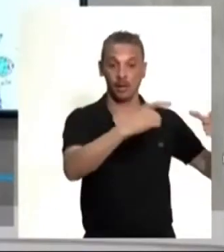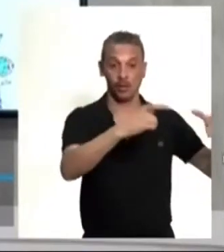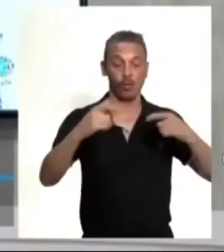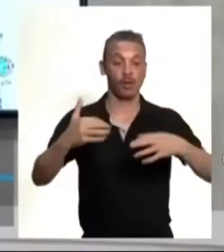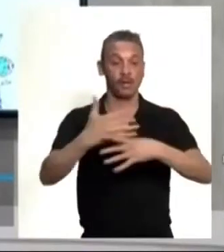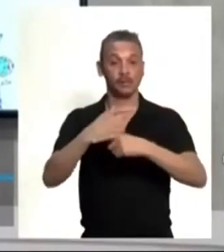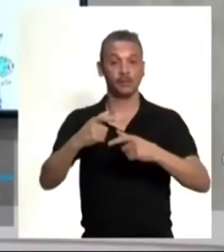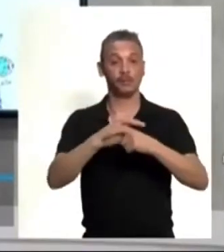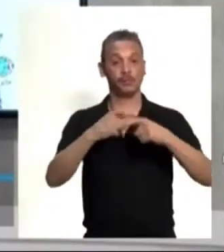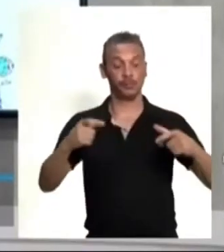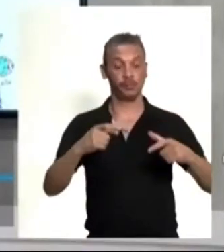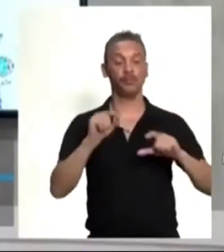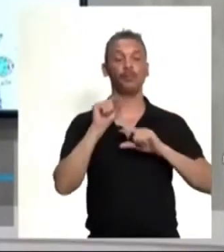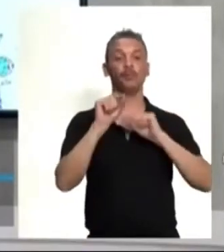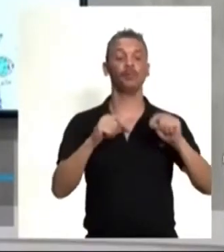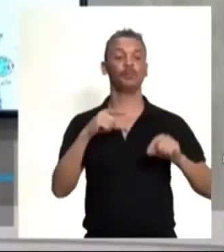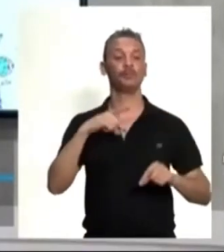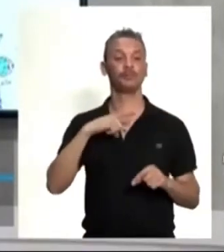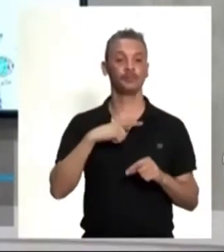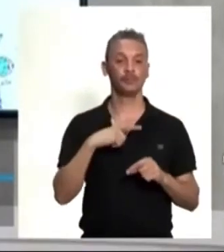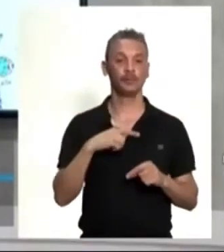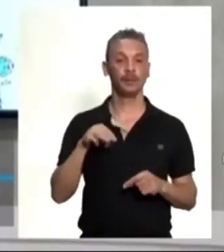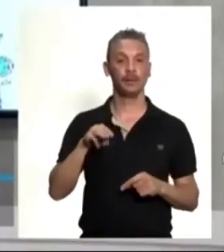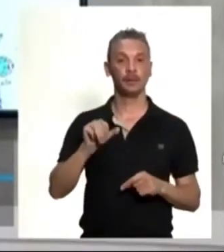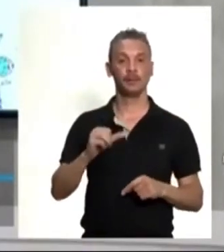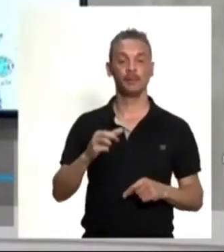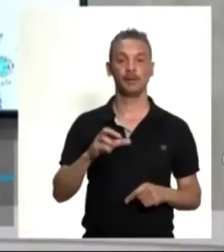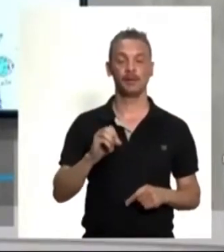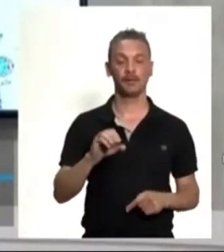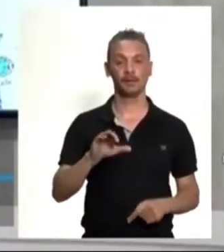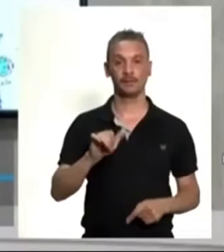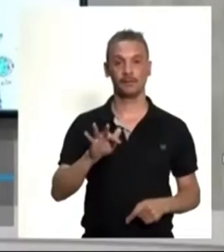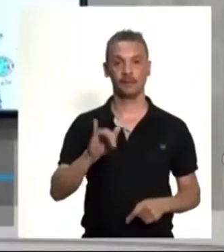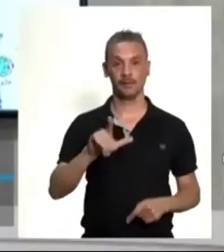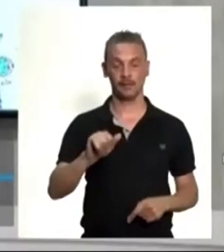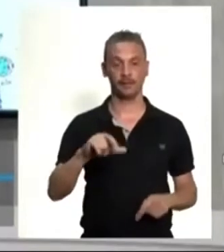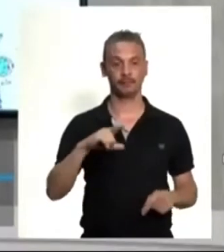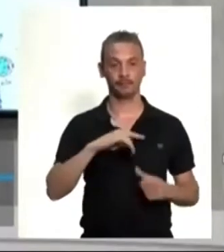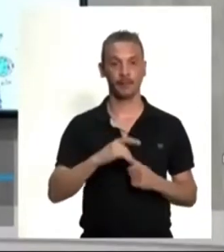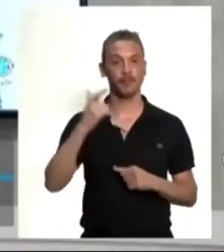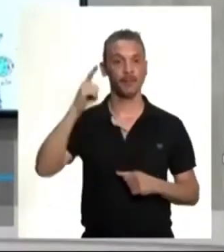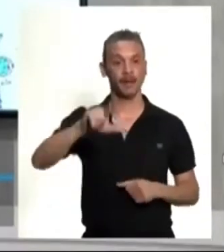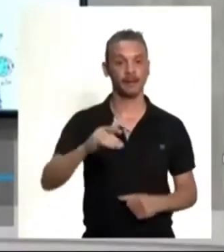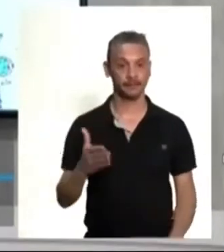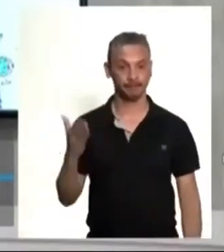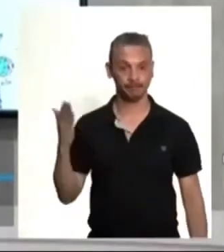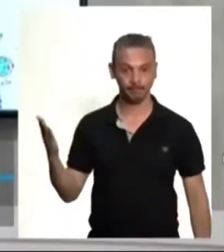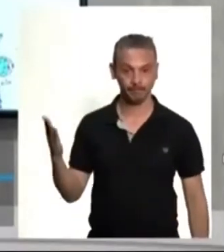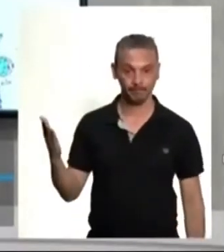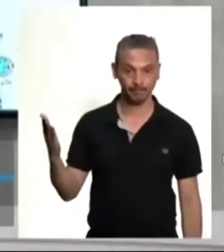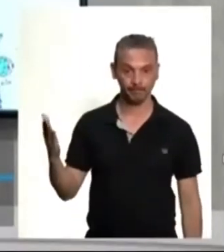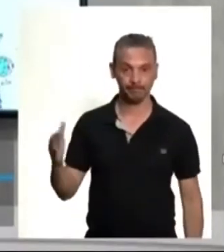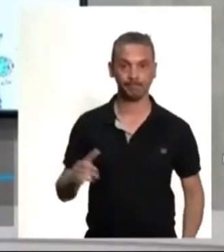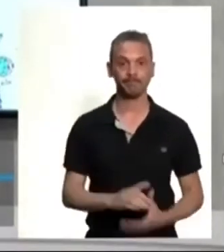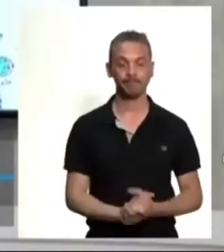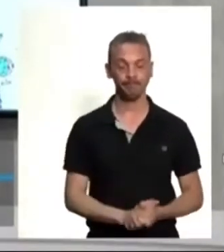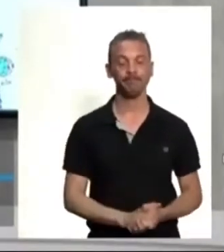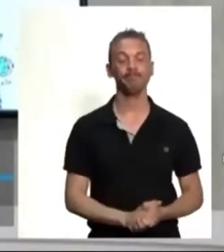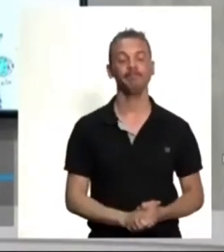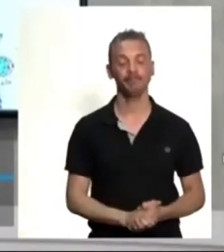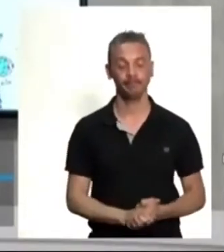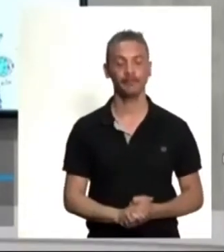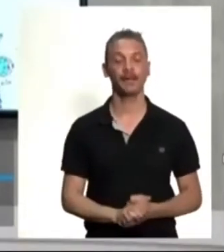deixam evidente a macrocefalia urbana. O que mais? Bom, agora como isso aparece no